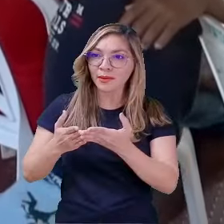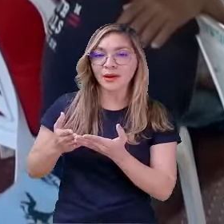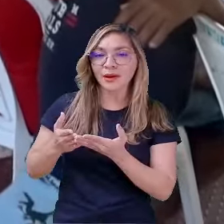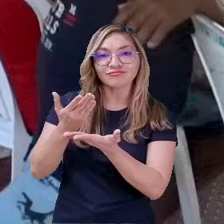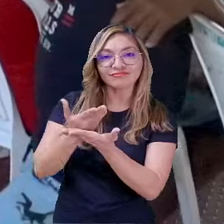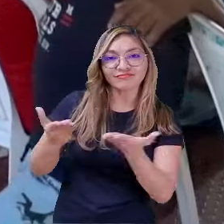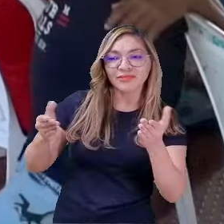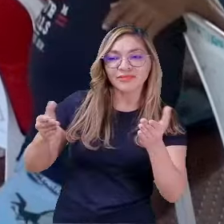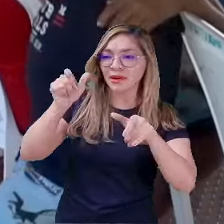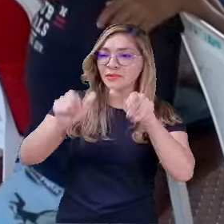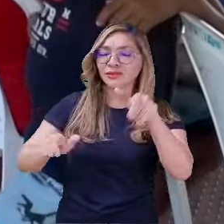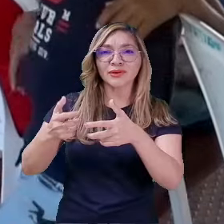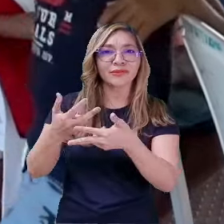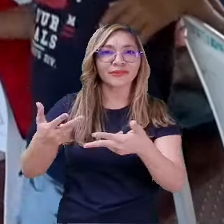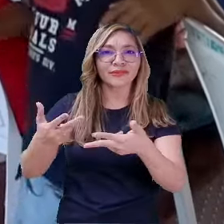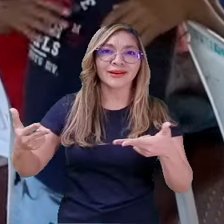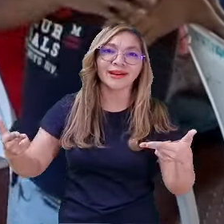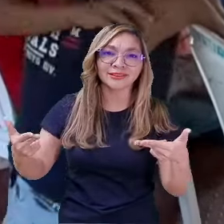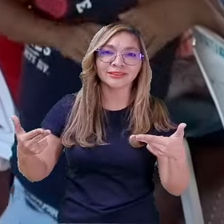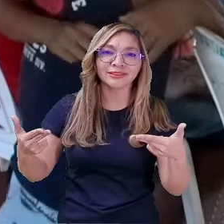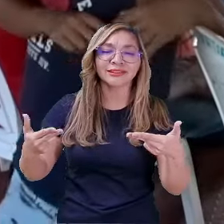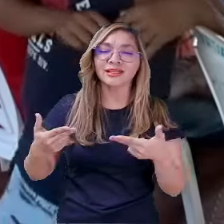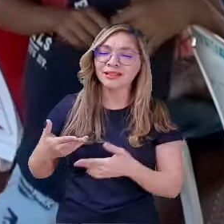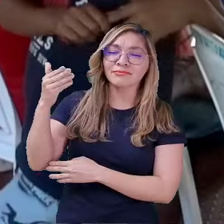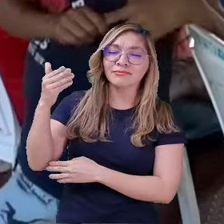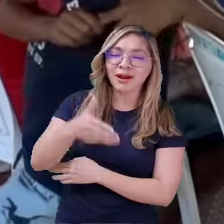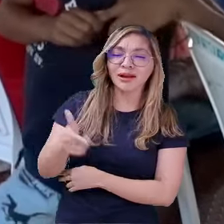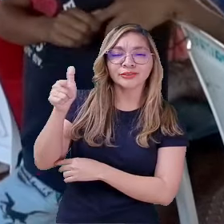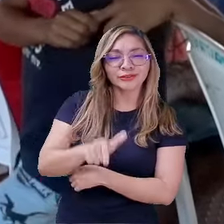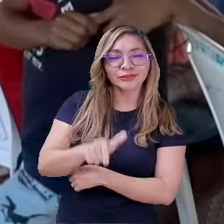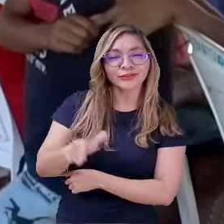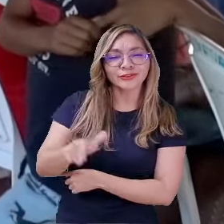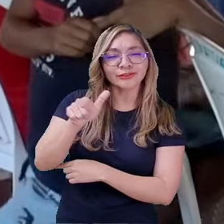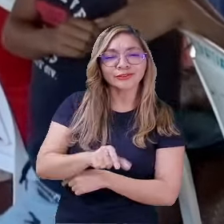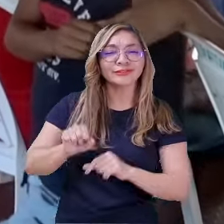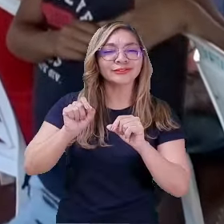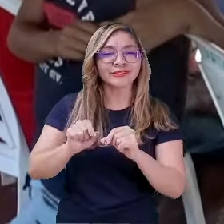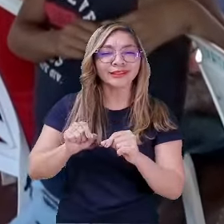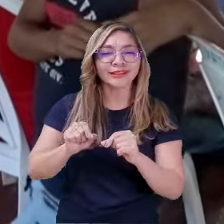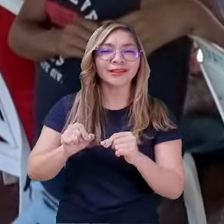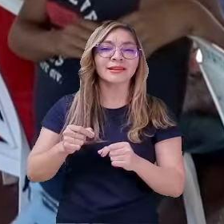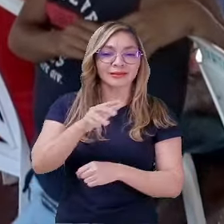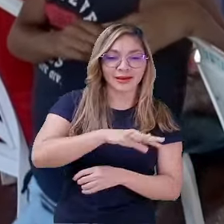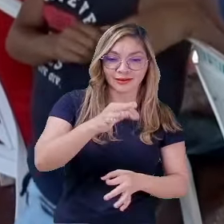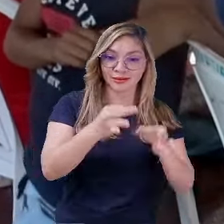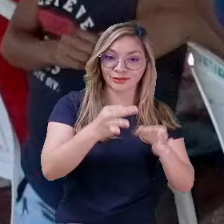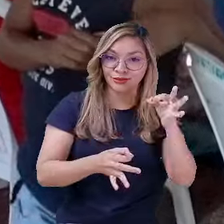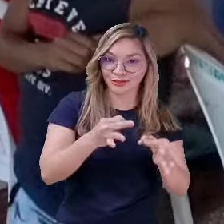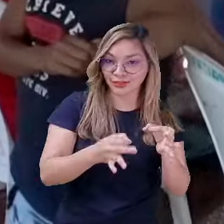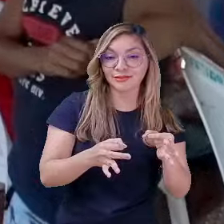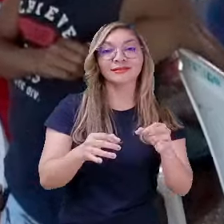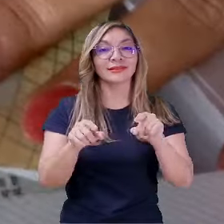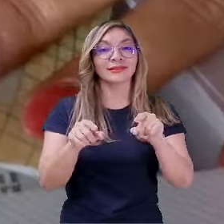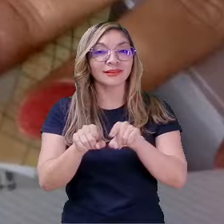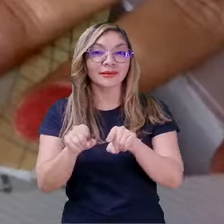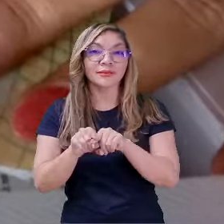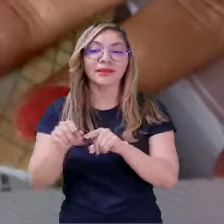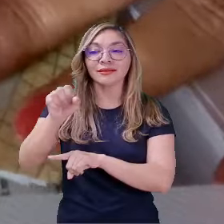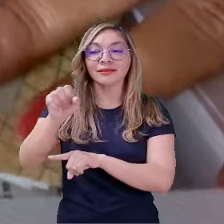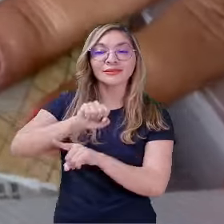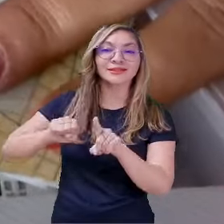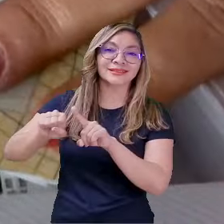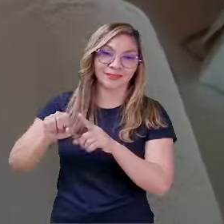de pessoas que a cada jornada sempre buscam serviços nas áreas jurisdicionais e também com ações sociais. Certidão